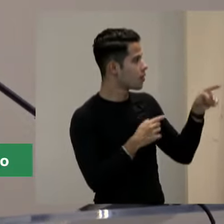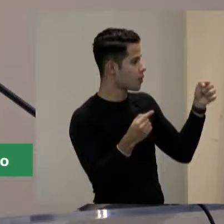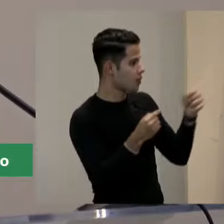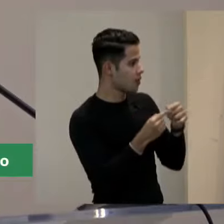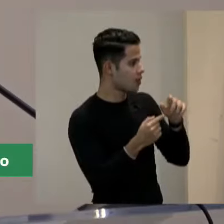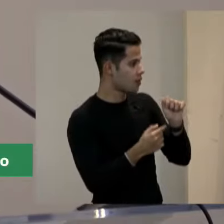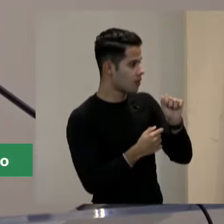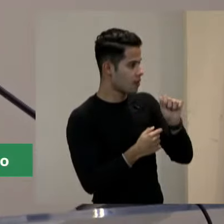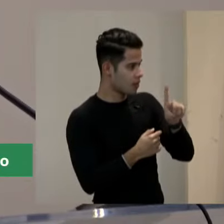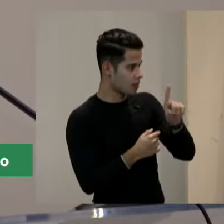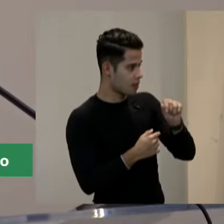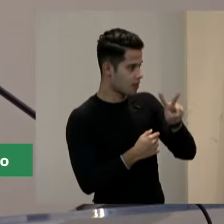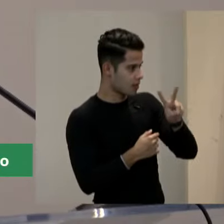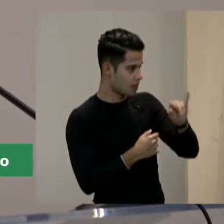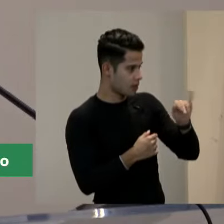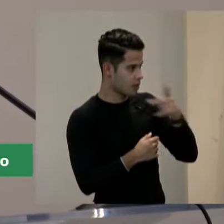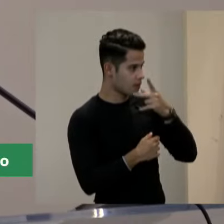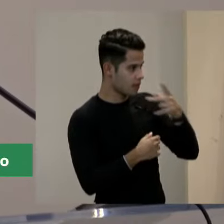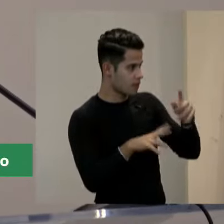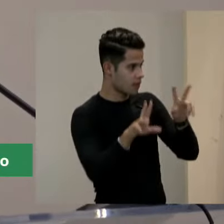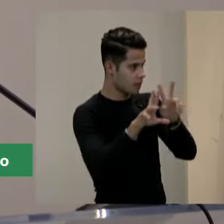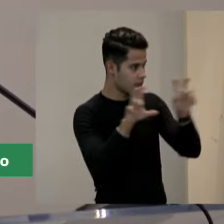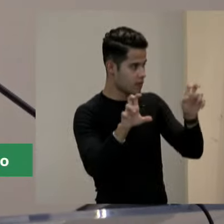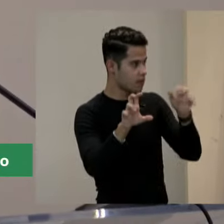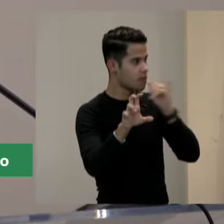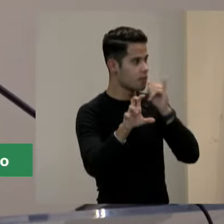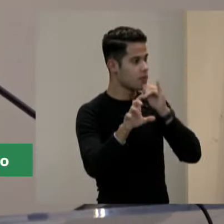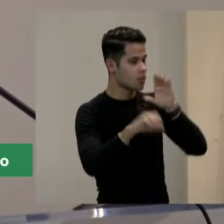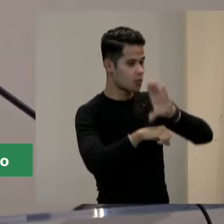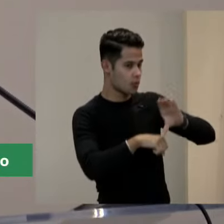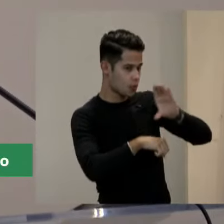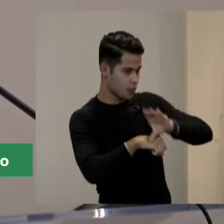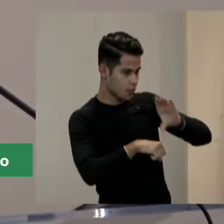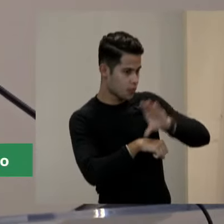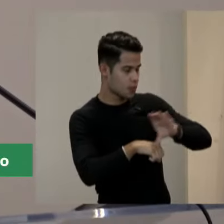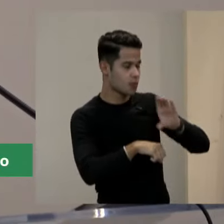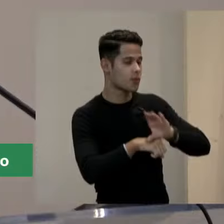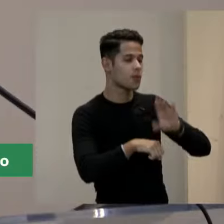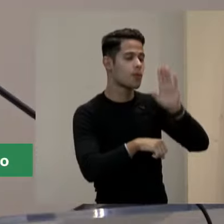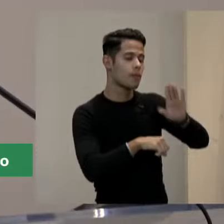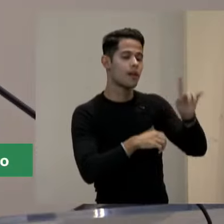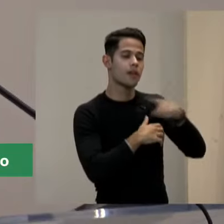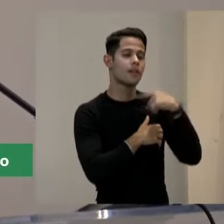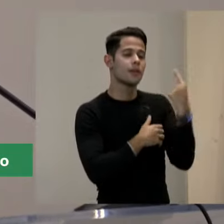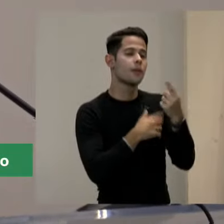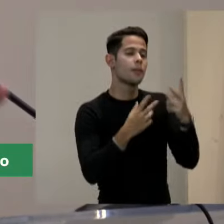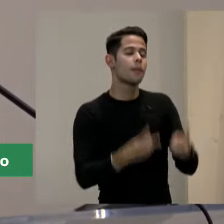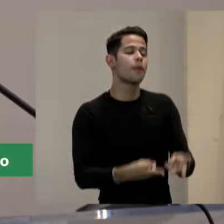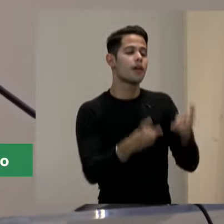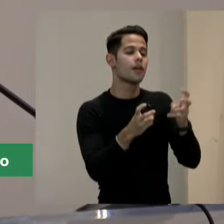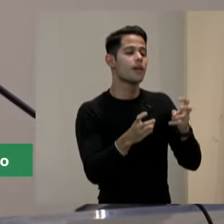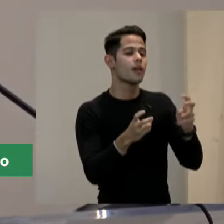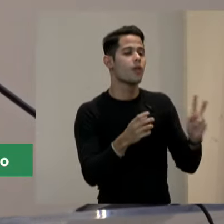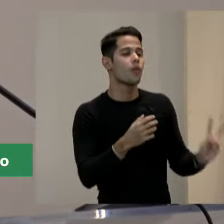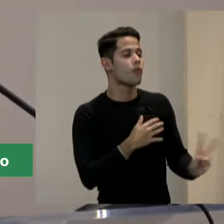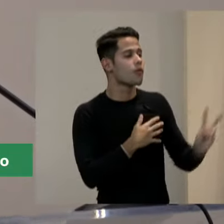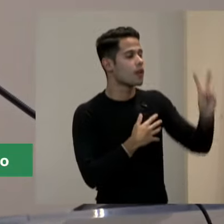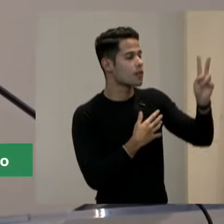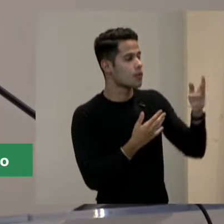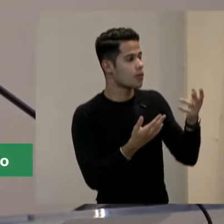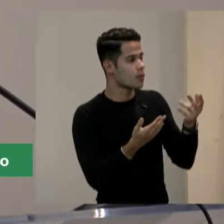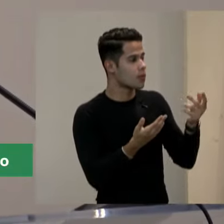tenha chamado a atenção na questão do custo, mas a gente recebe valores